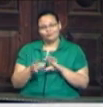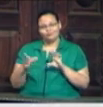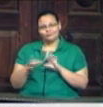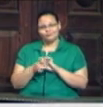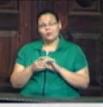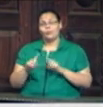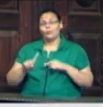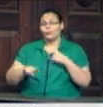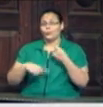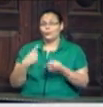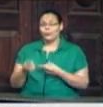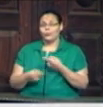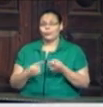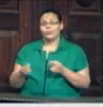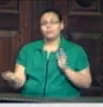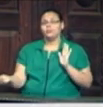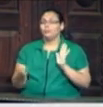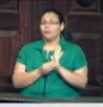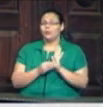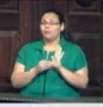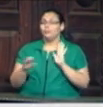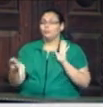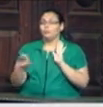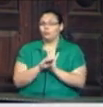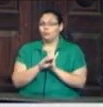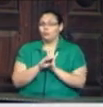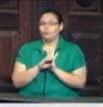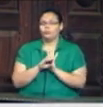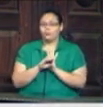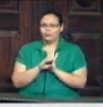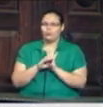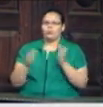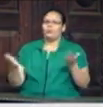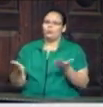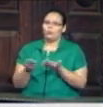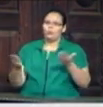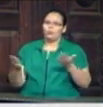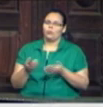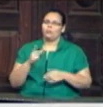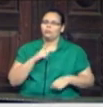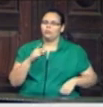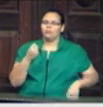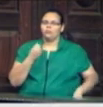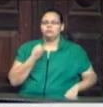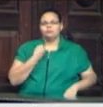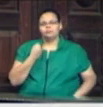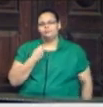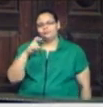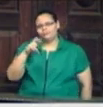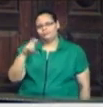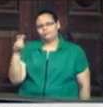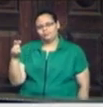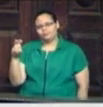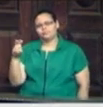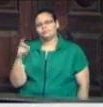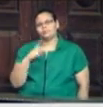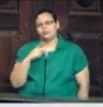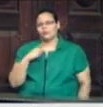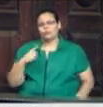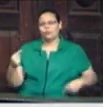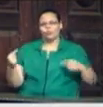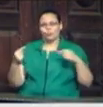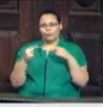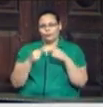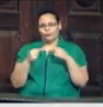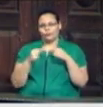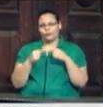Depois, a emenda constitucional, que agora tem o número 55, que tem o